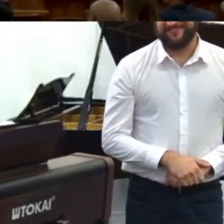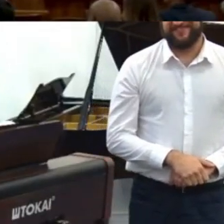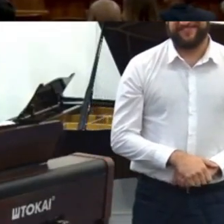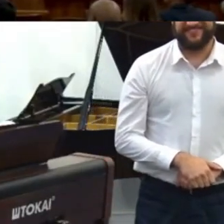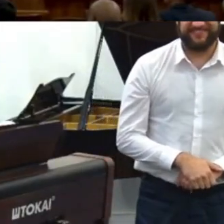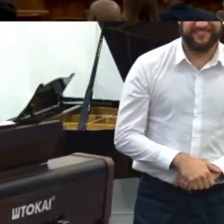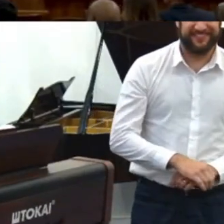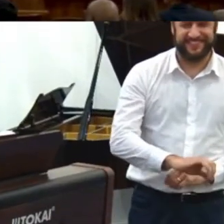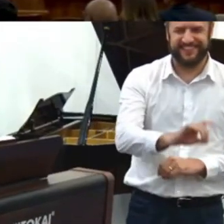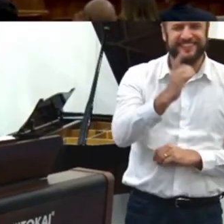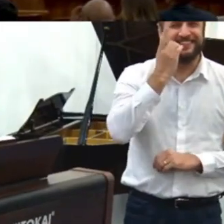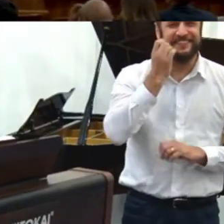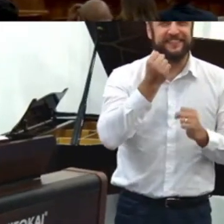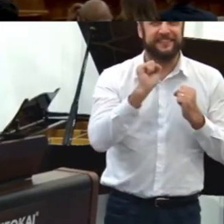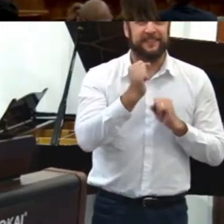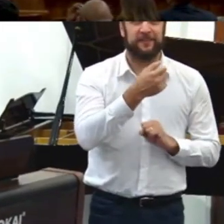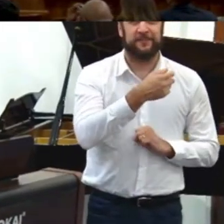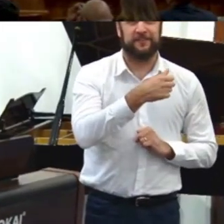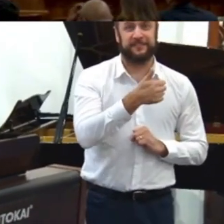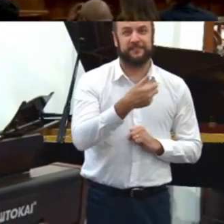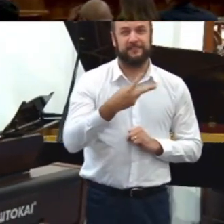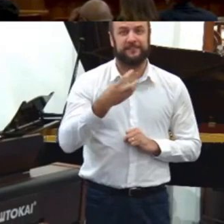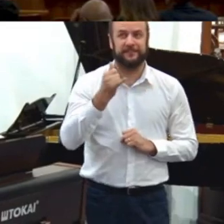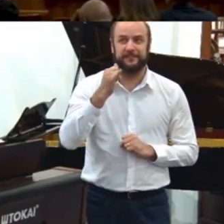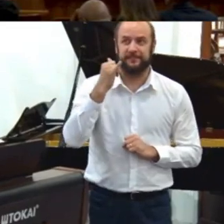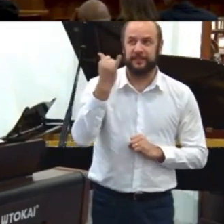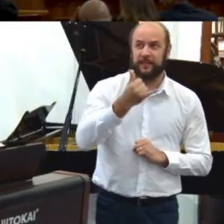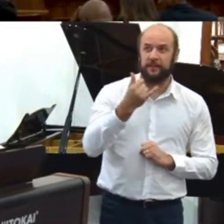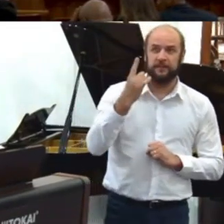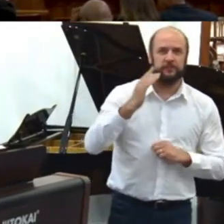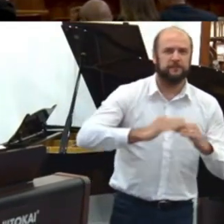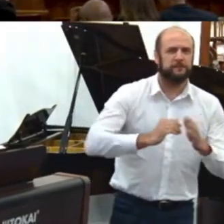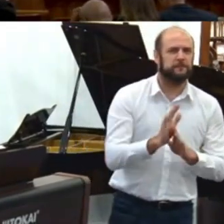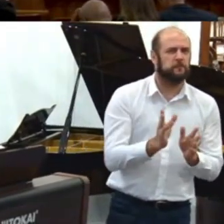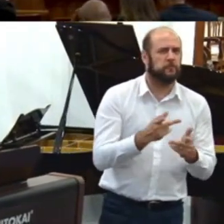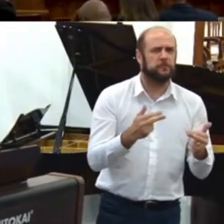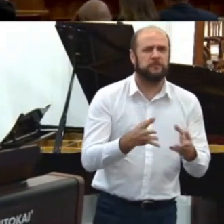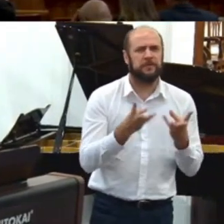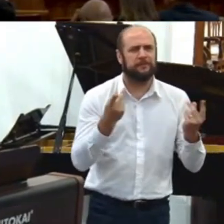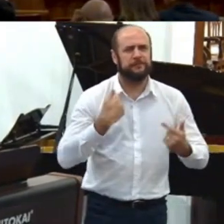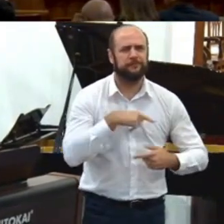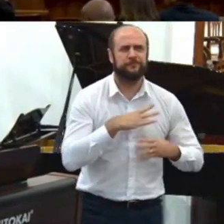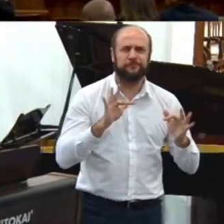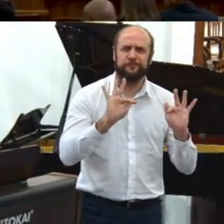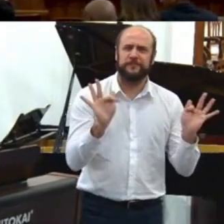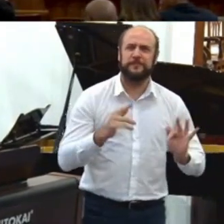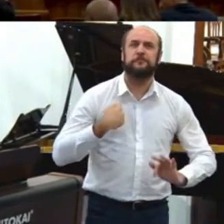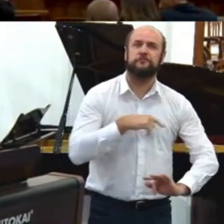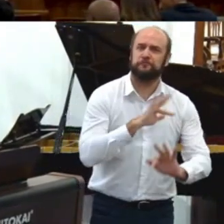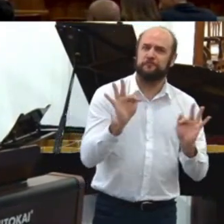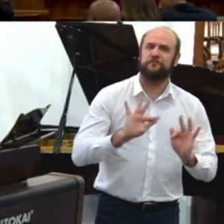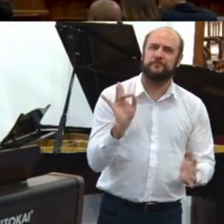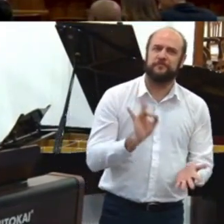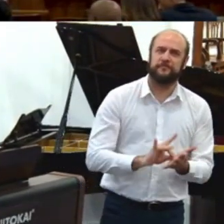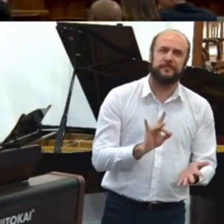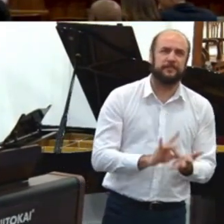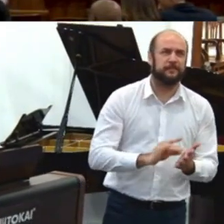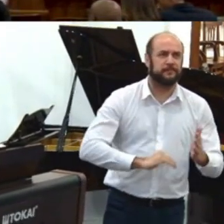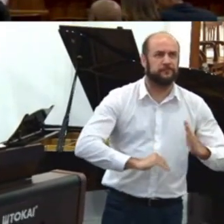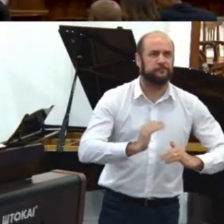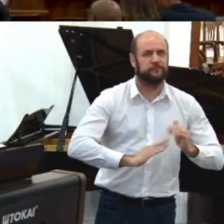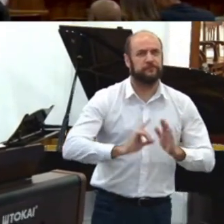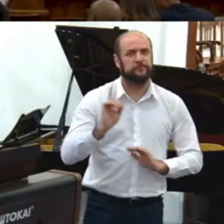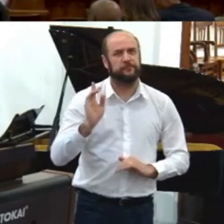Um dia o salmista do Salmo 126 disse: grandes coisas fez o Senhor por nós, por isso estamos alegres e nós nos alegramos muito nos grandes feitos